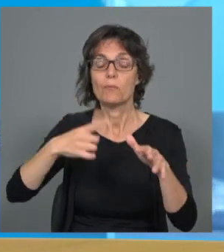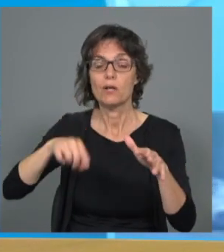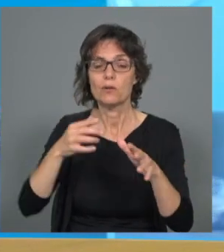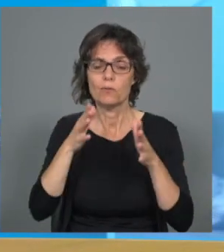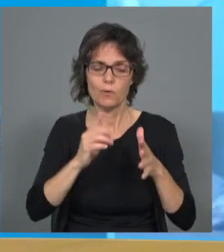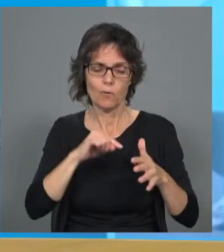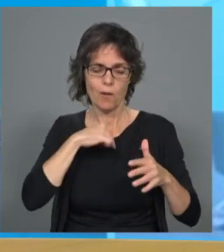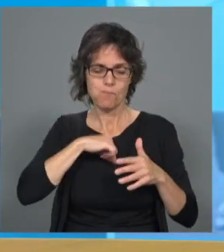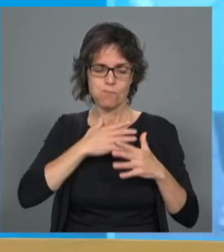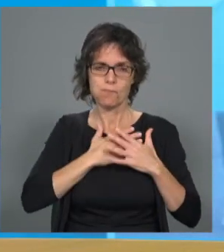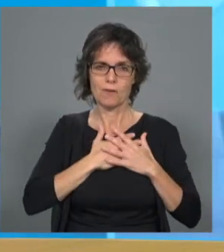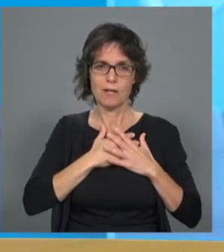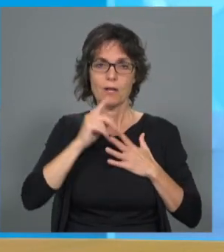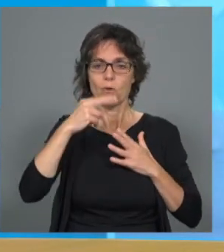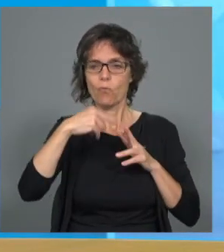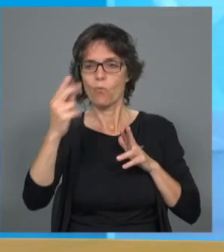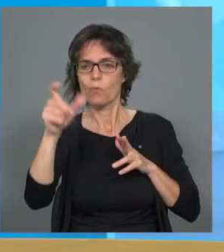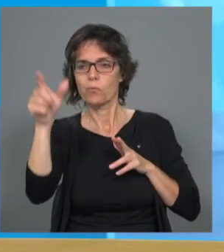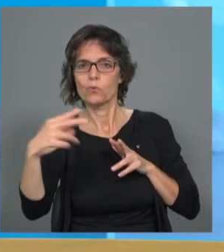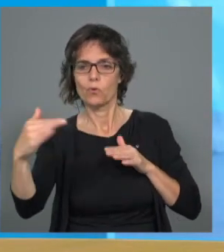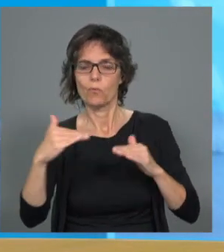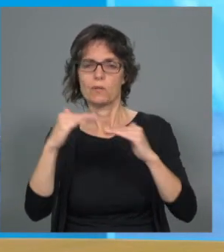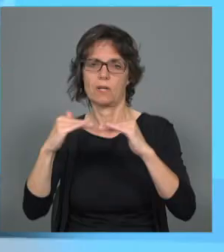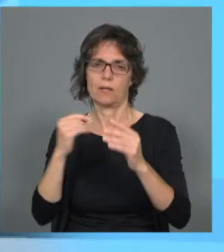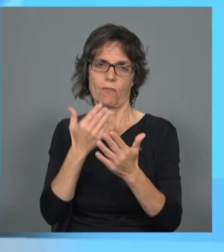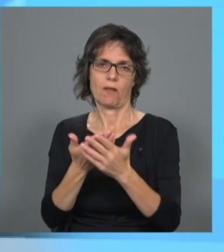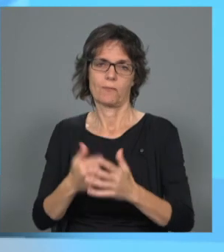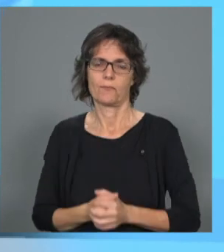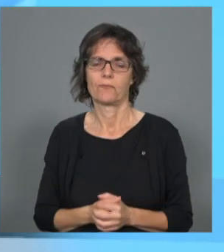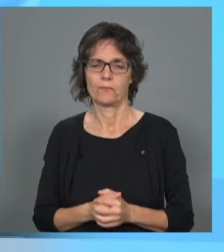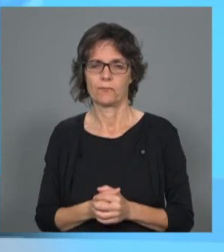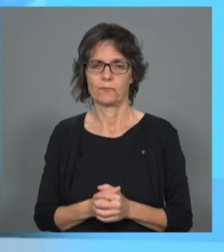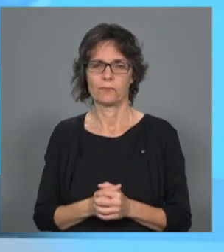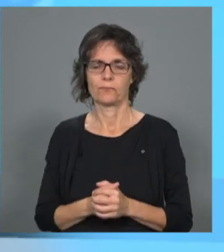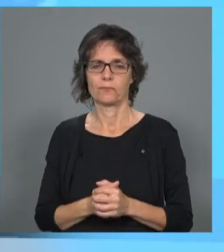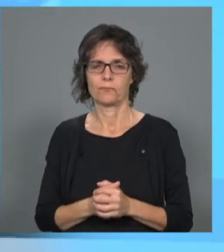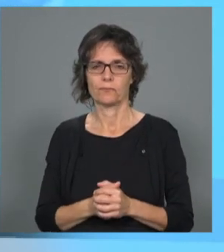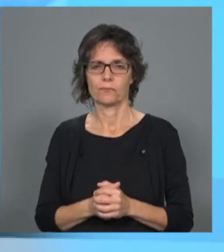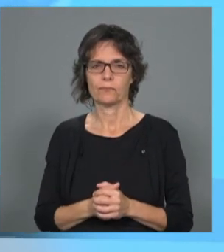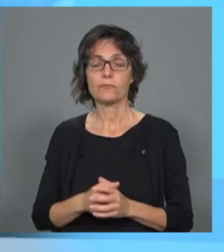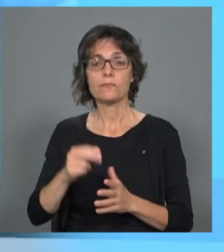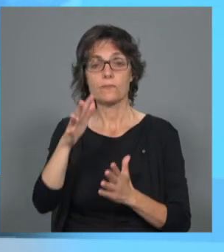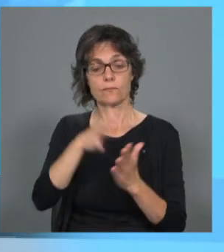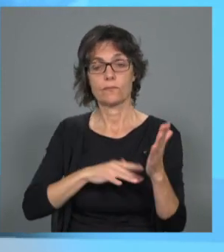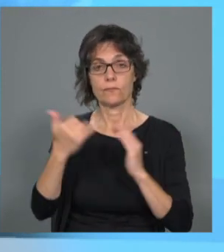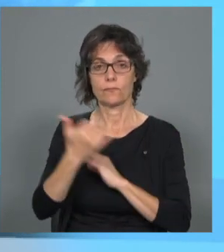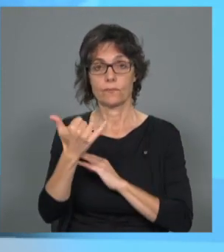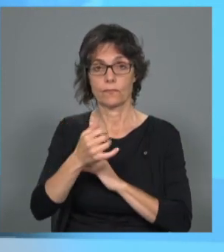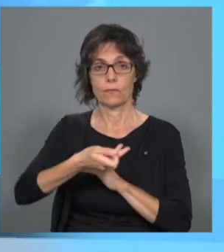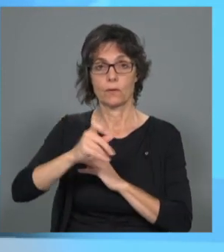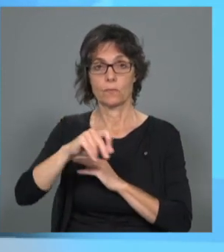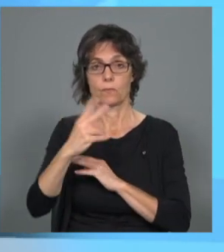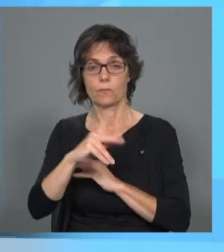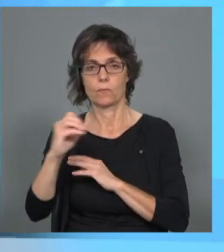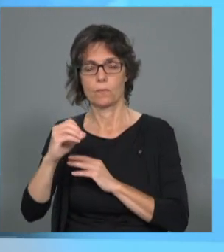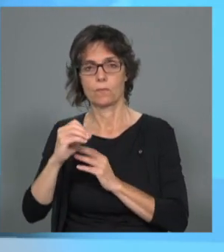polos e que fazem parte do nosso equilíbrio. A segunda leitura, Paulo escreve aos Efésios